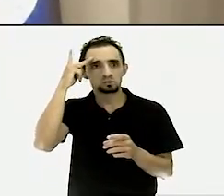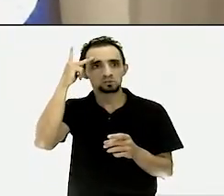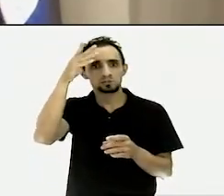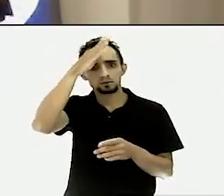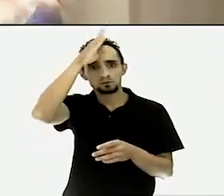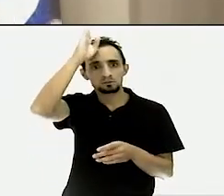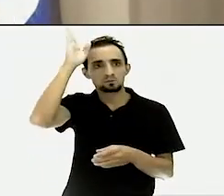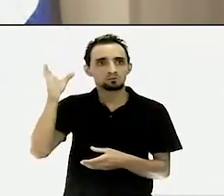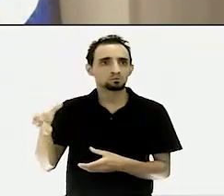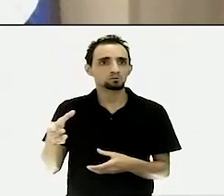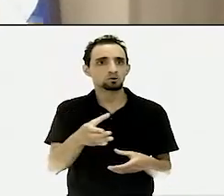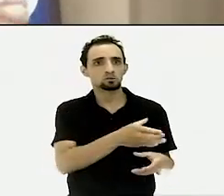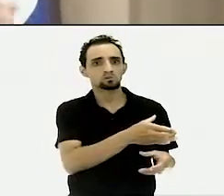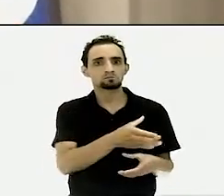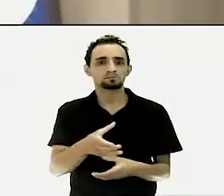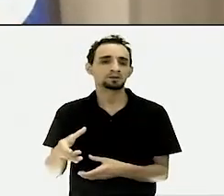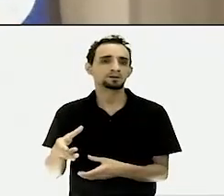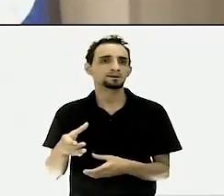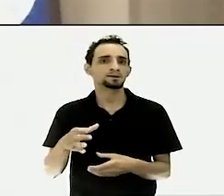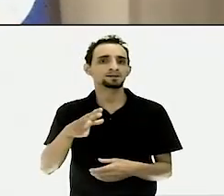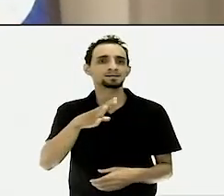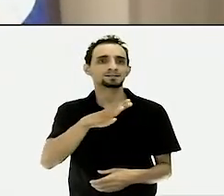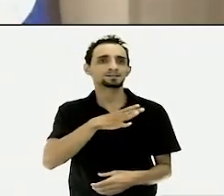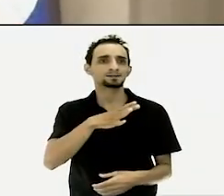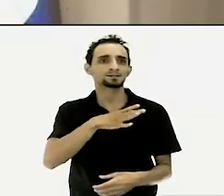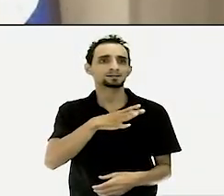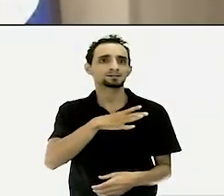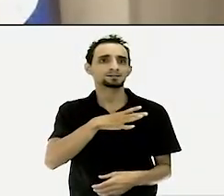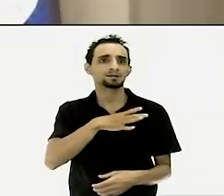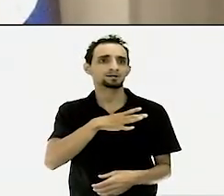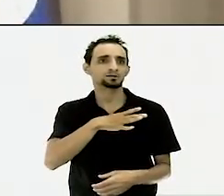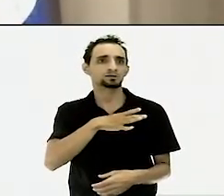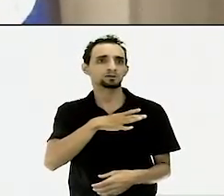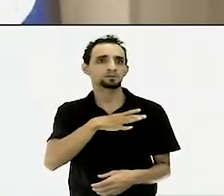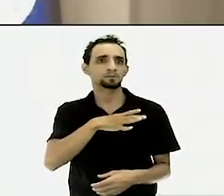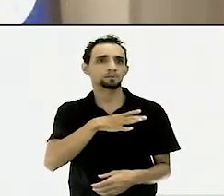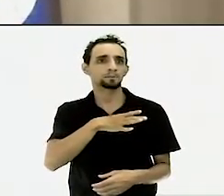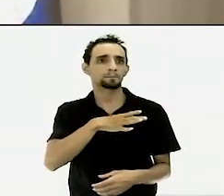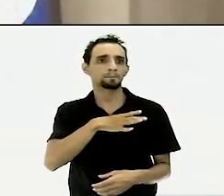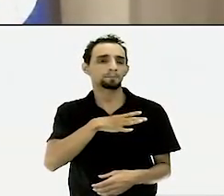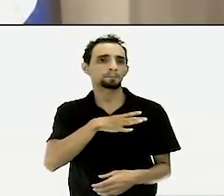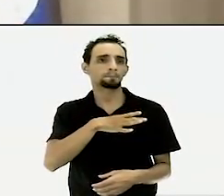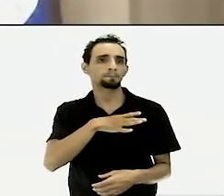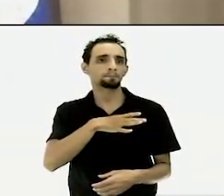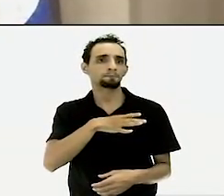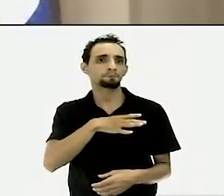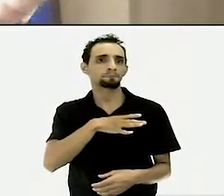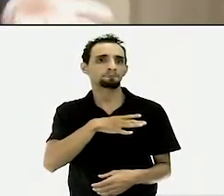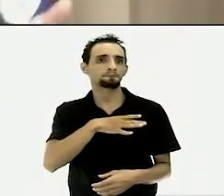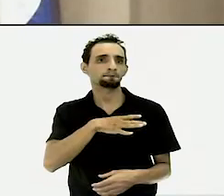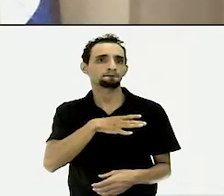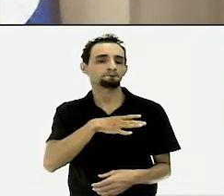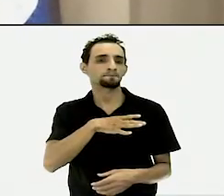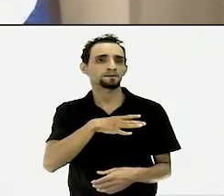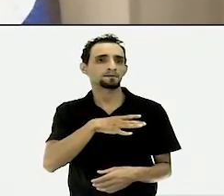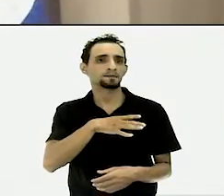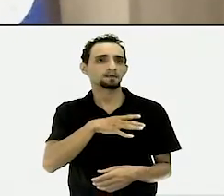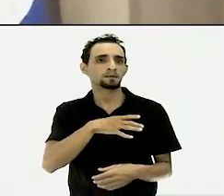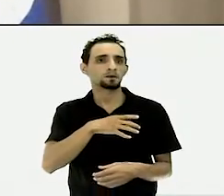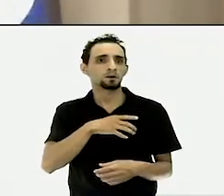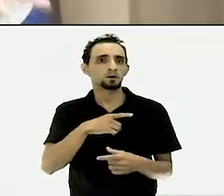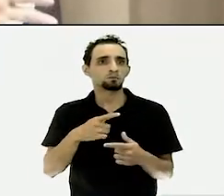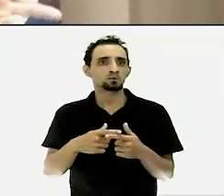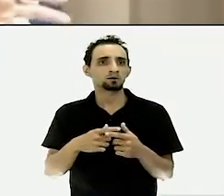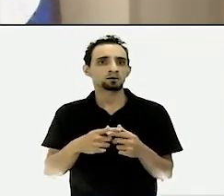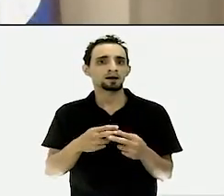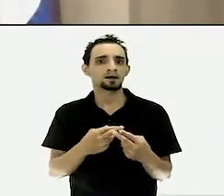tem pessoas que estavam das 2 horas, vereador. Olha só, ou até antes, lá naquela fila no sol quente. Aí eu fui lá, os funcionários falaram para mim. Ah,